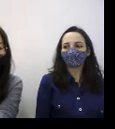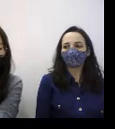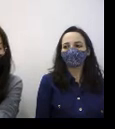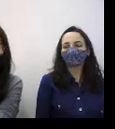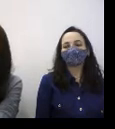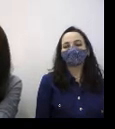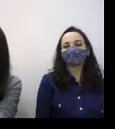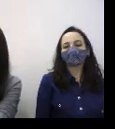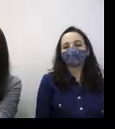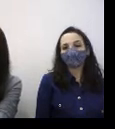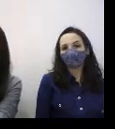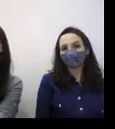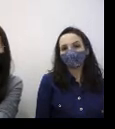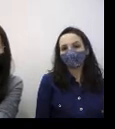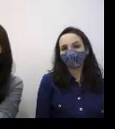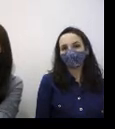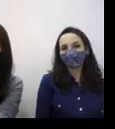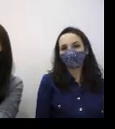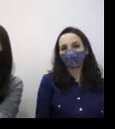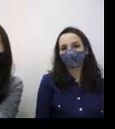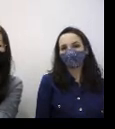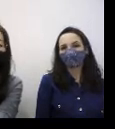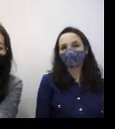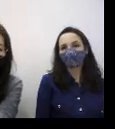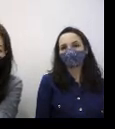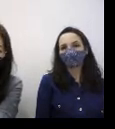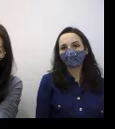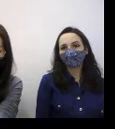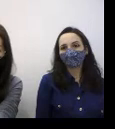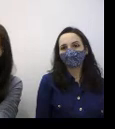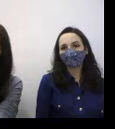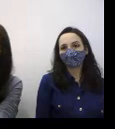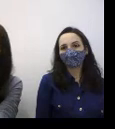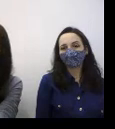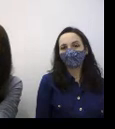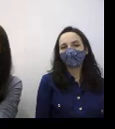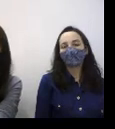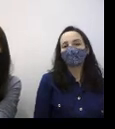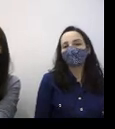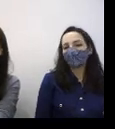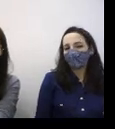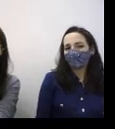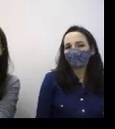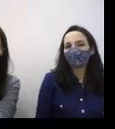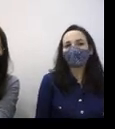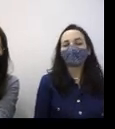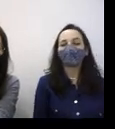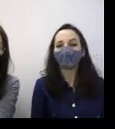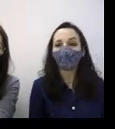de novo, algo de produtivo, de saudável na nossa rotina, né? E como é